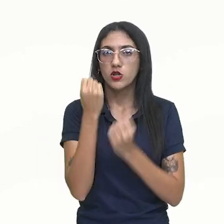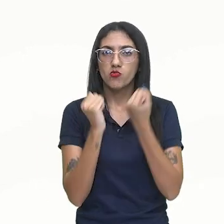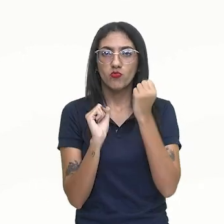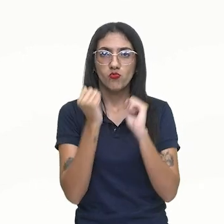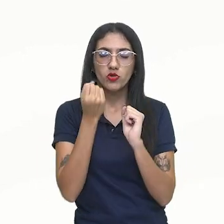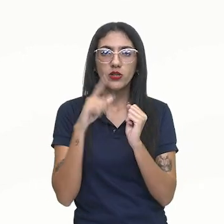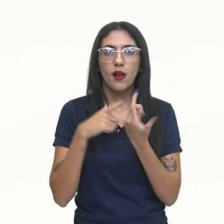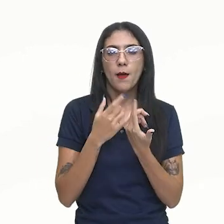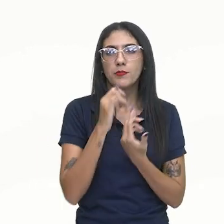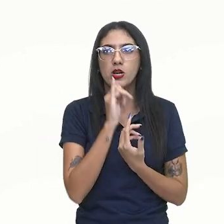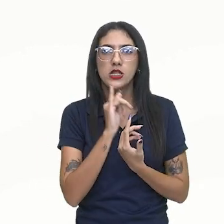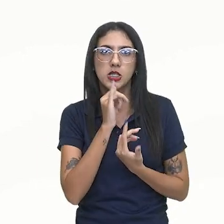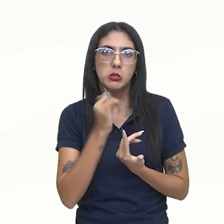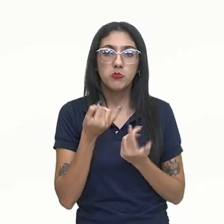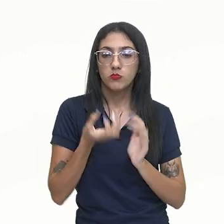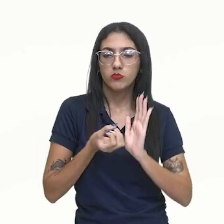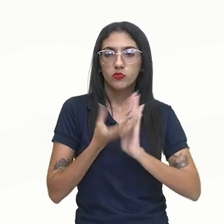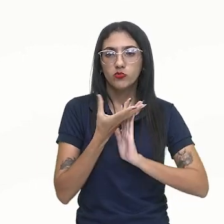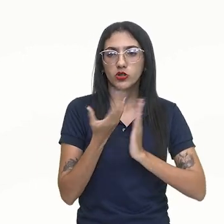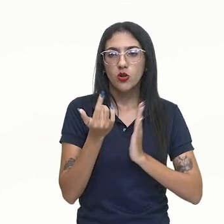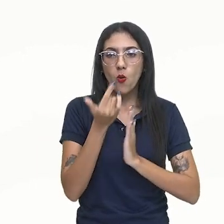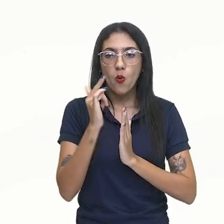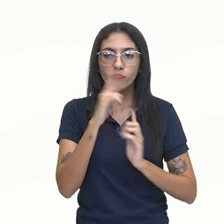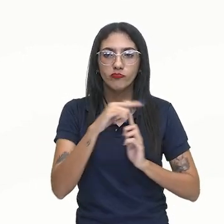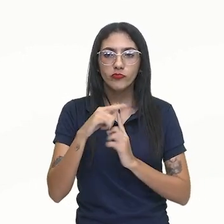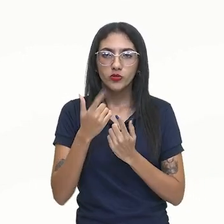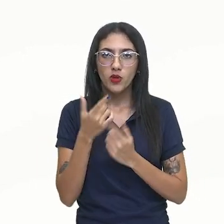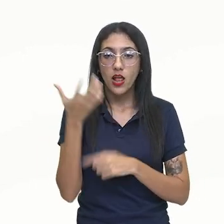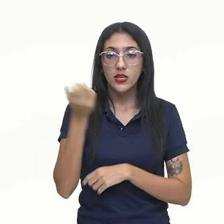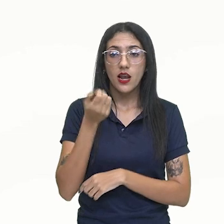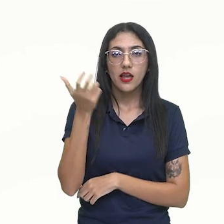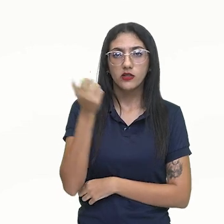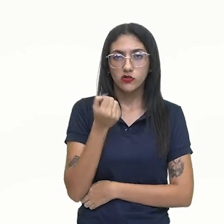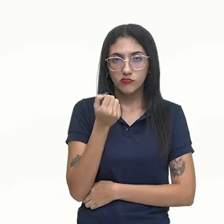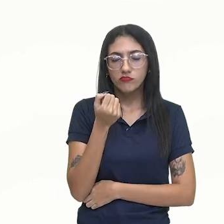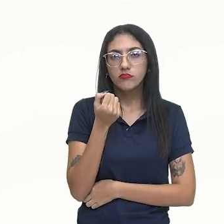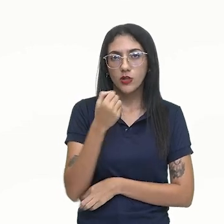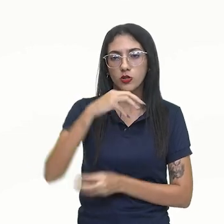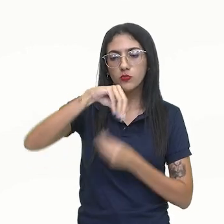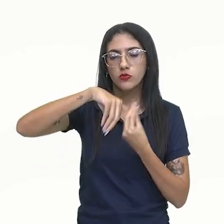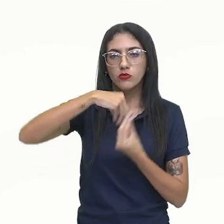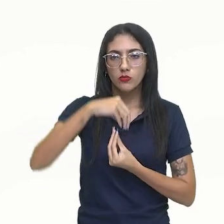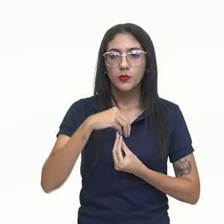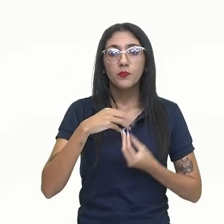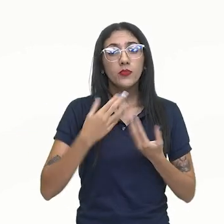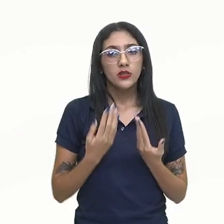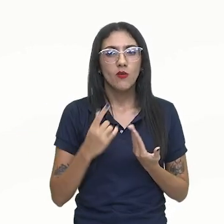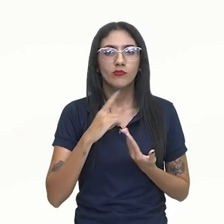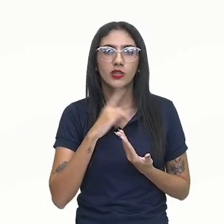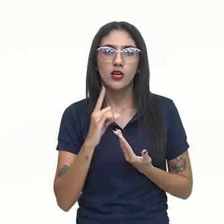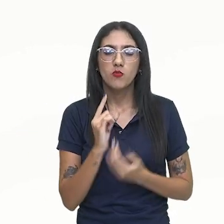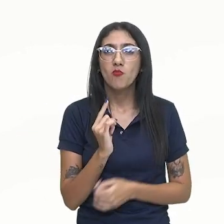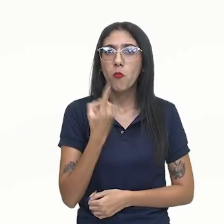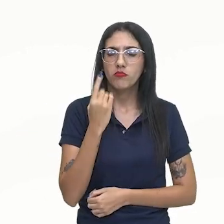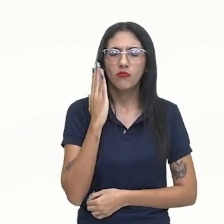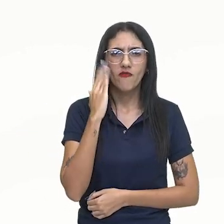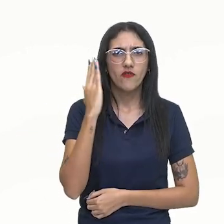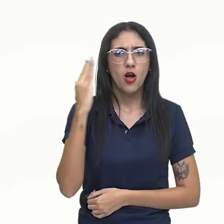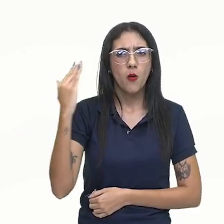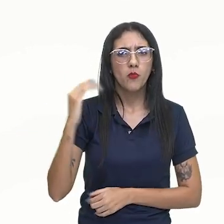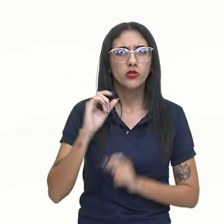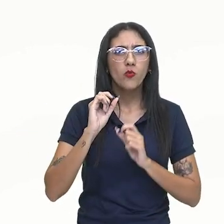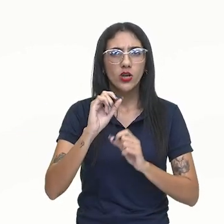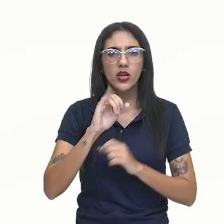para recriar produtos fermentados à base do leite, né? Então, nós temos aí um produto muito conhecido que